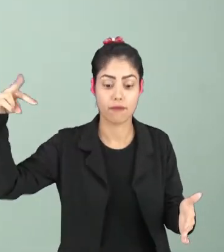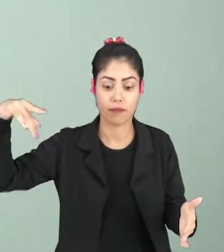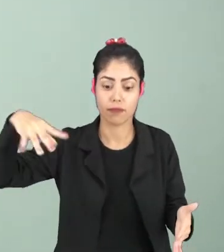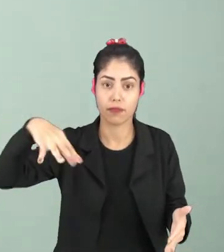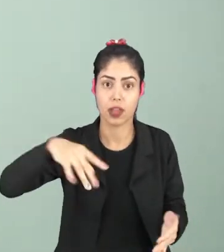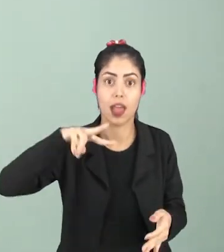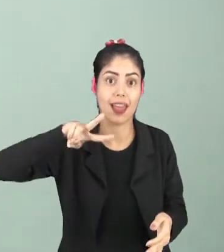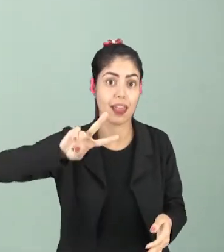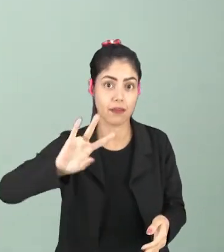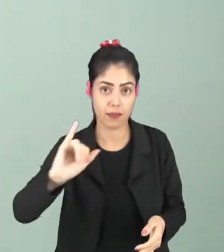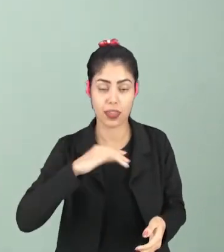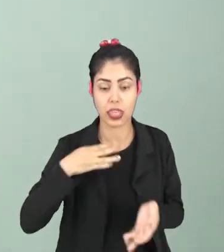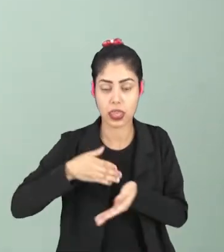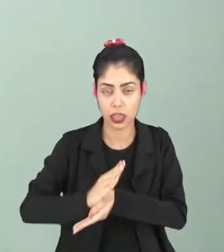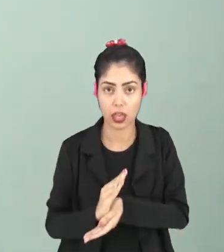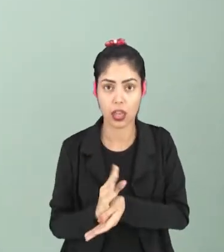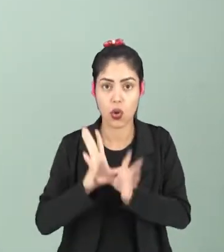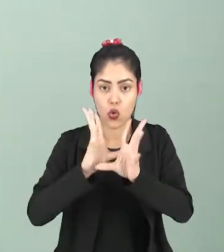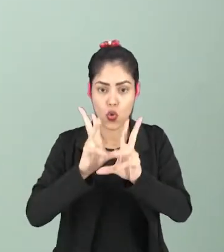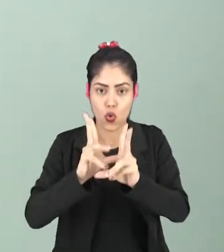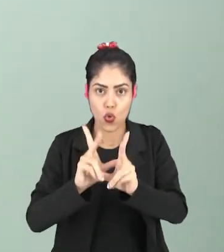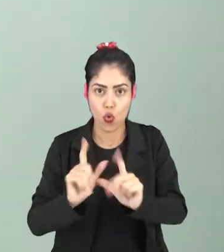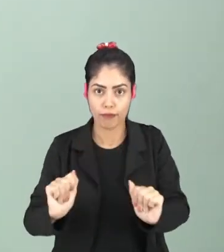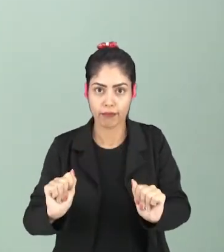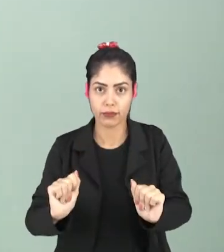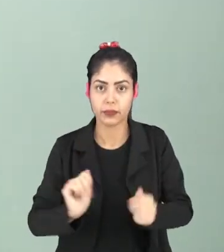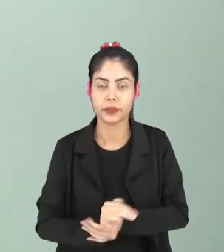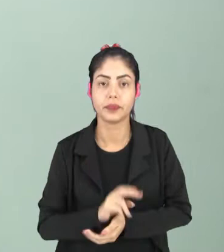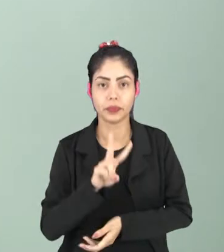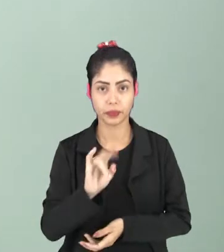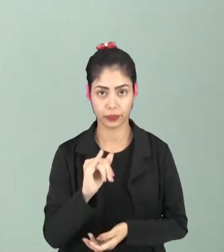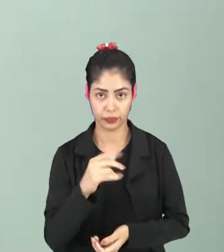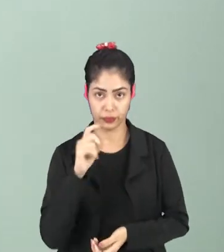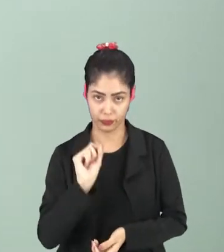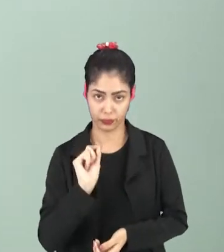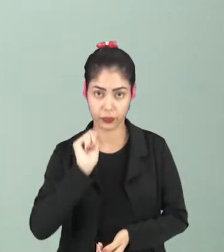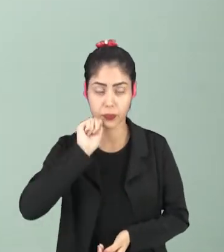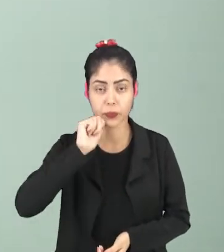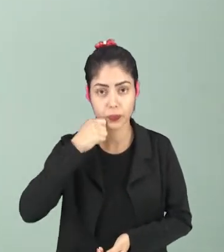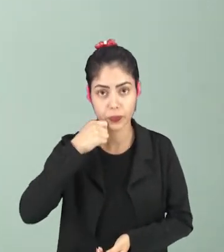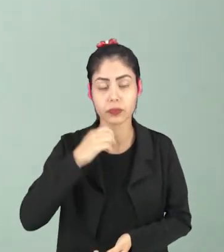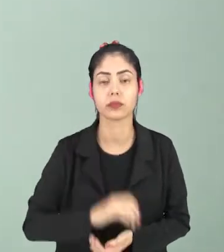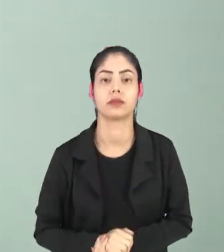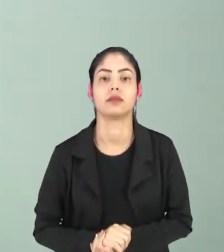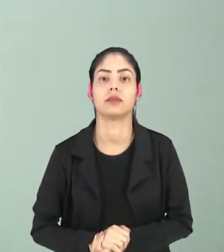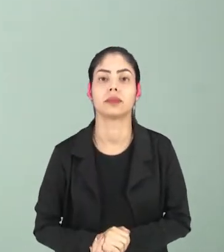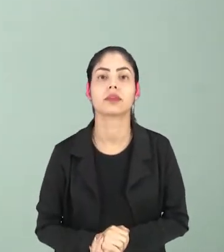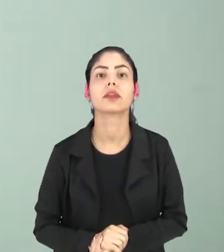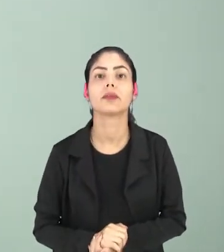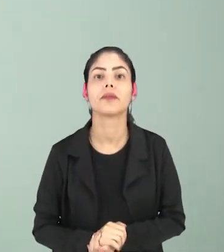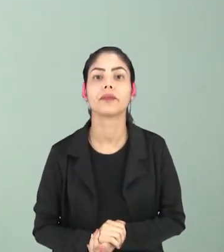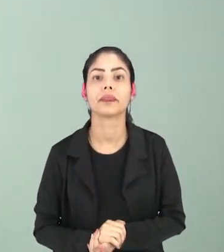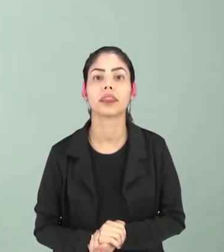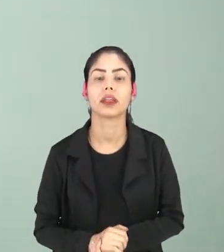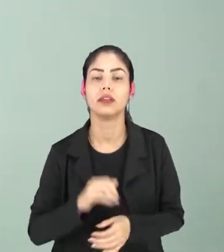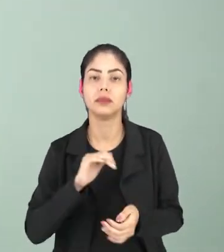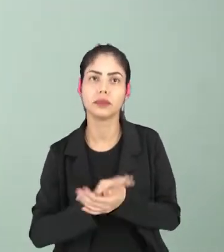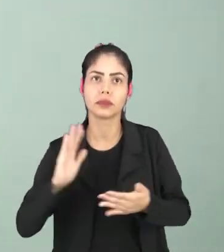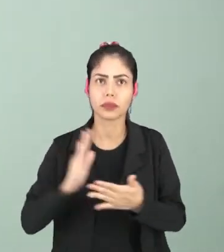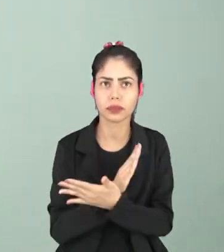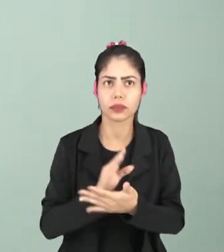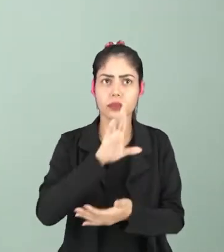e vão começar a decompor aquele pão, tá? Se você deixar esse pão, né, sobre a ação de alguma